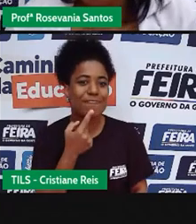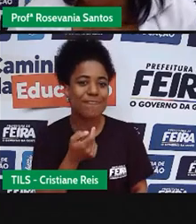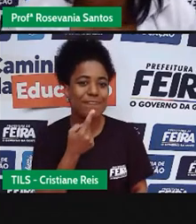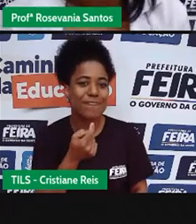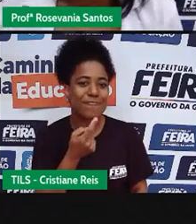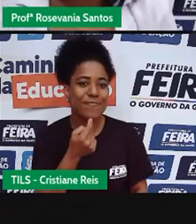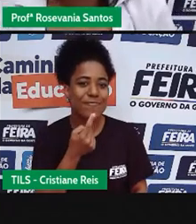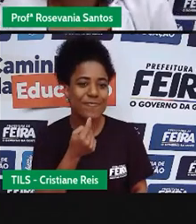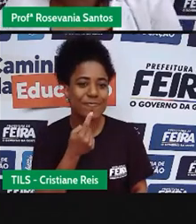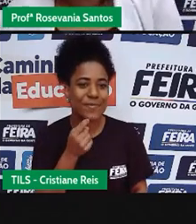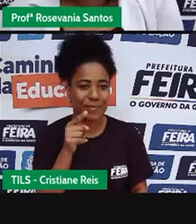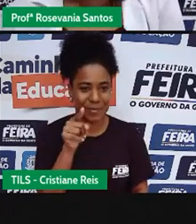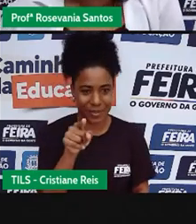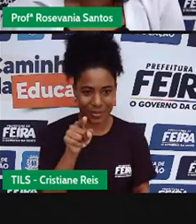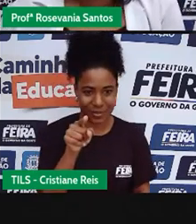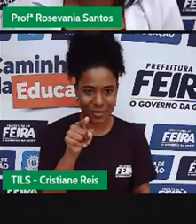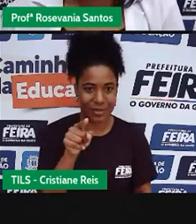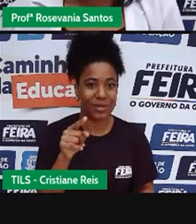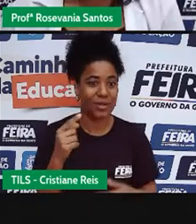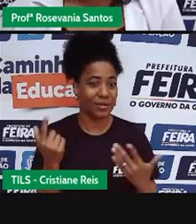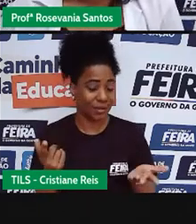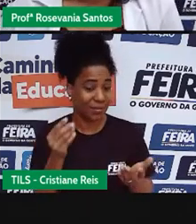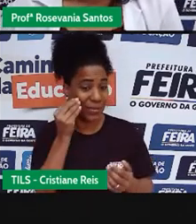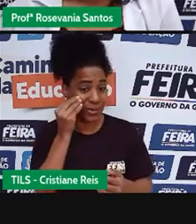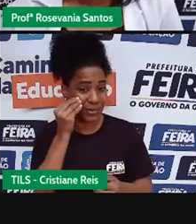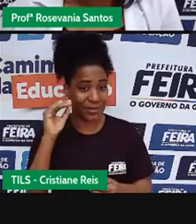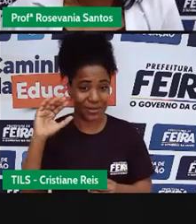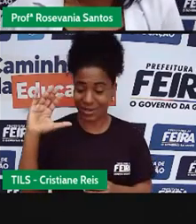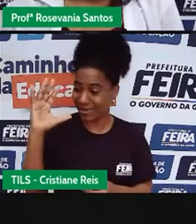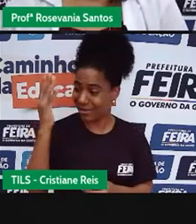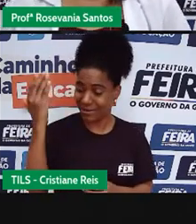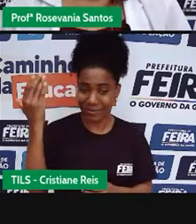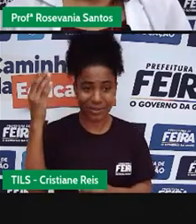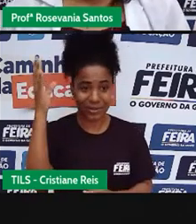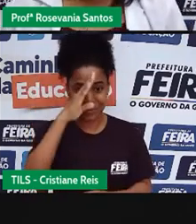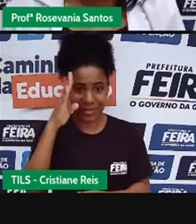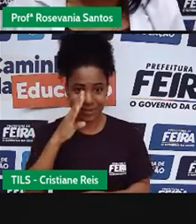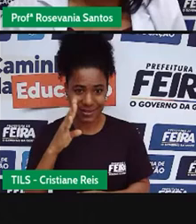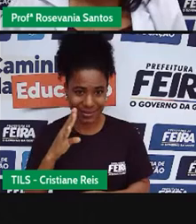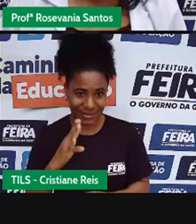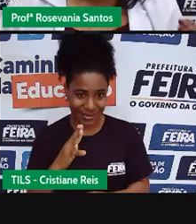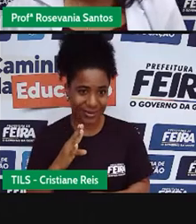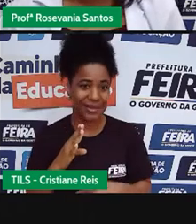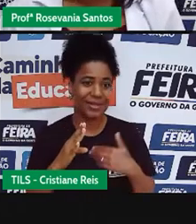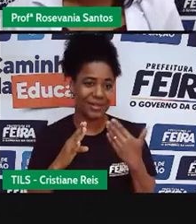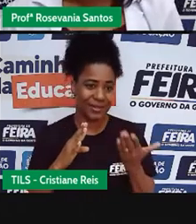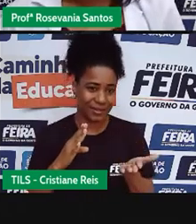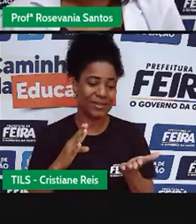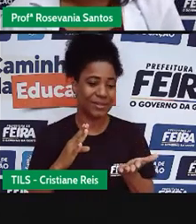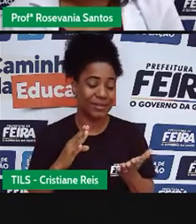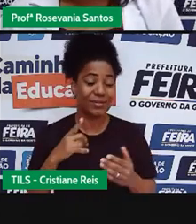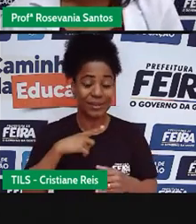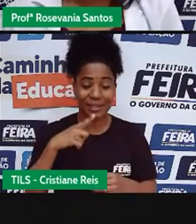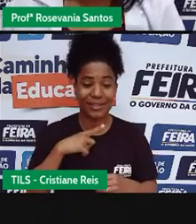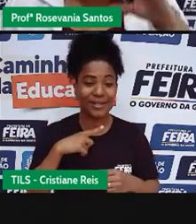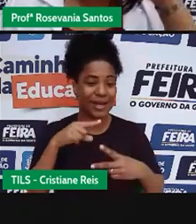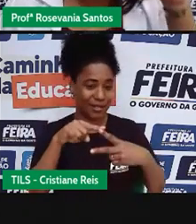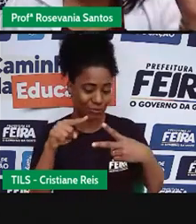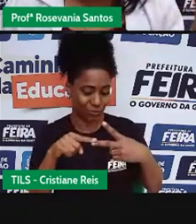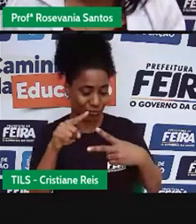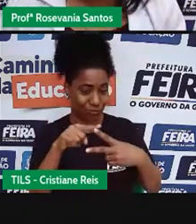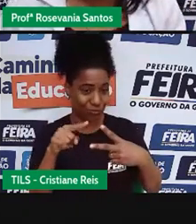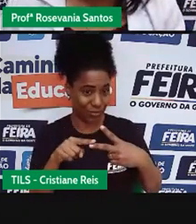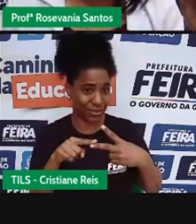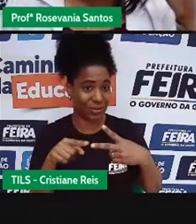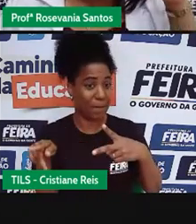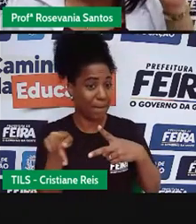na realidade, ele é que vai dar o nome, né, do clima do Brasil, do clima tropical. Mais uma vez falando, né, duas estações definidas, não só